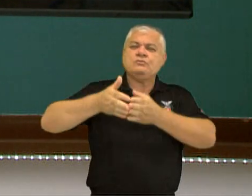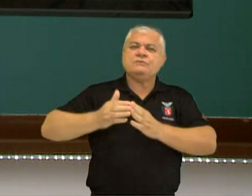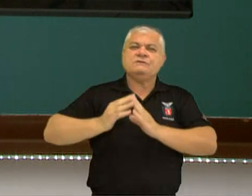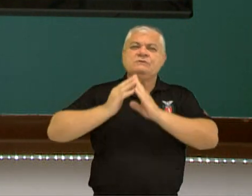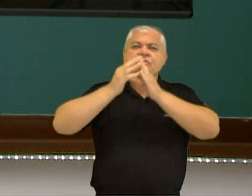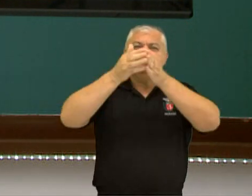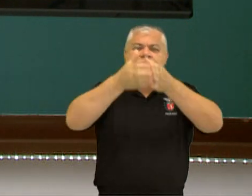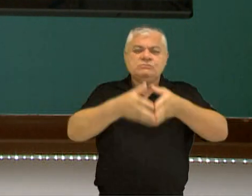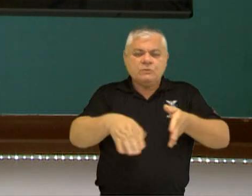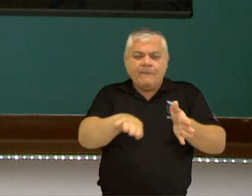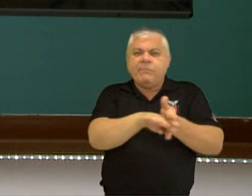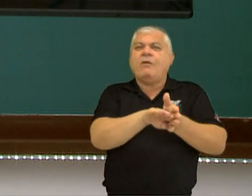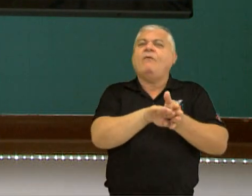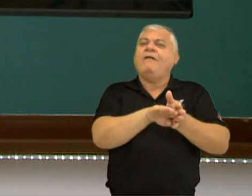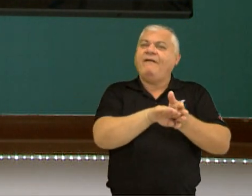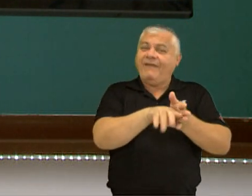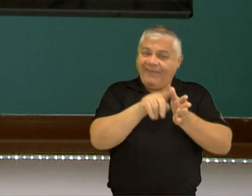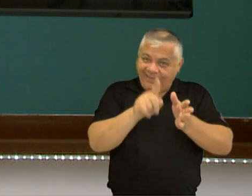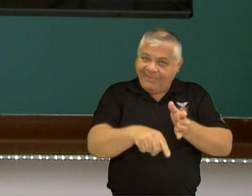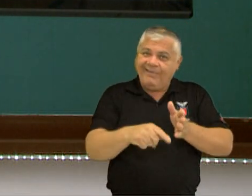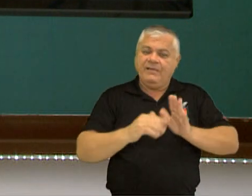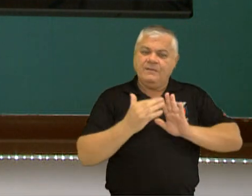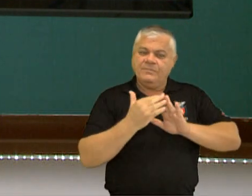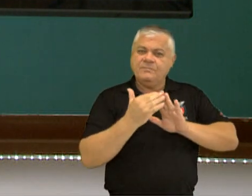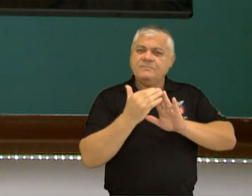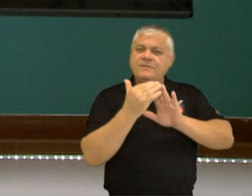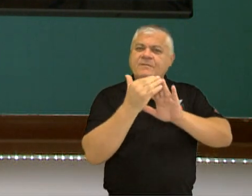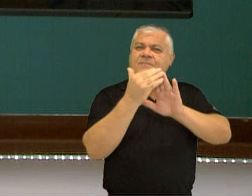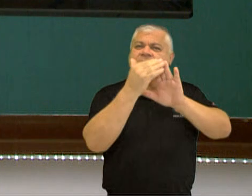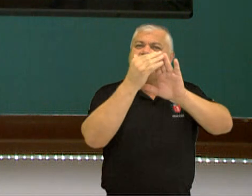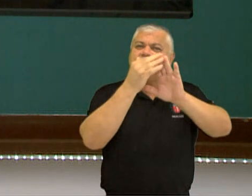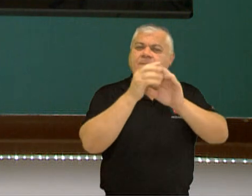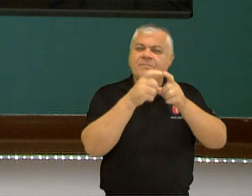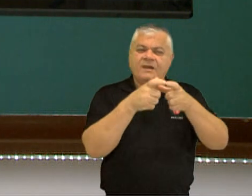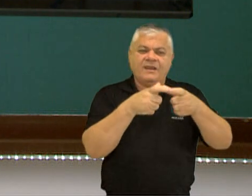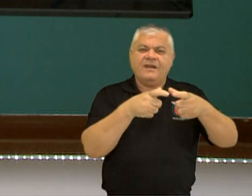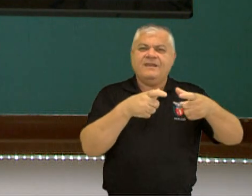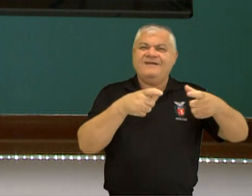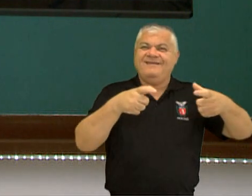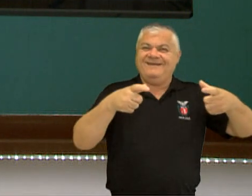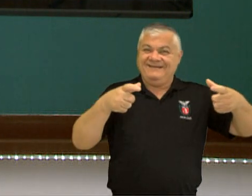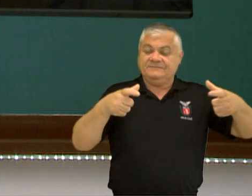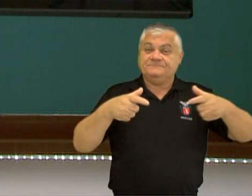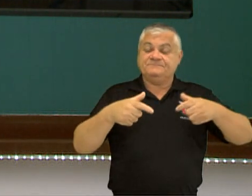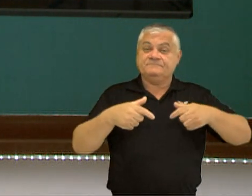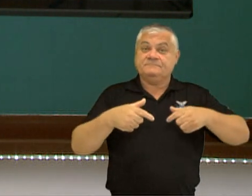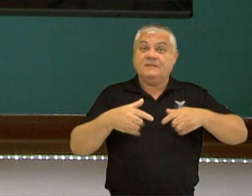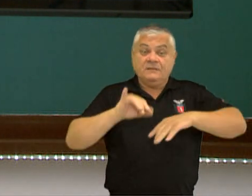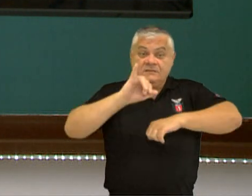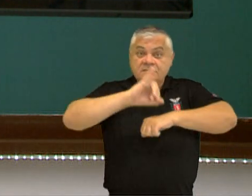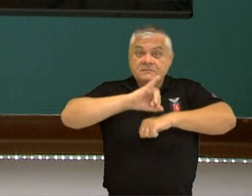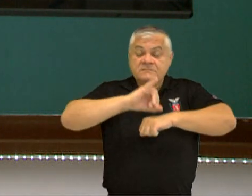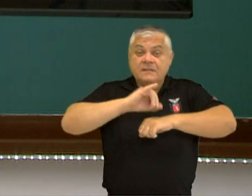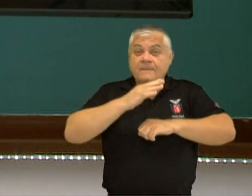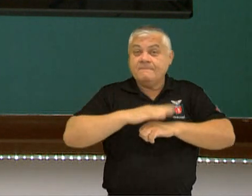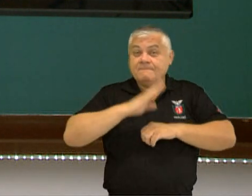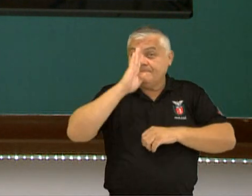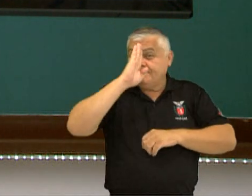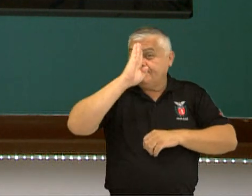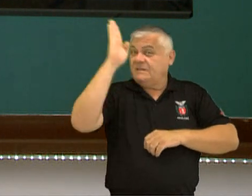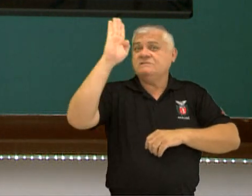estabelecendo-se no litoral. Nós vamos perceber que consequência disso é que as principais cidades e a maior parte das